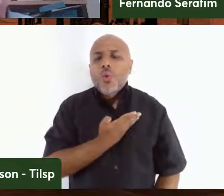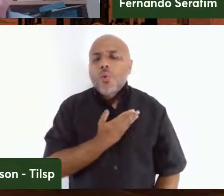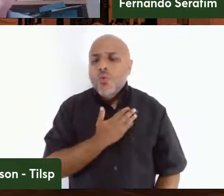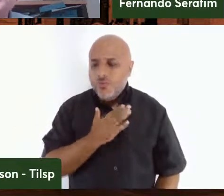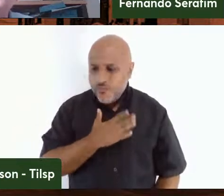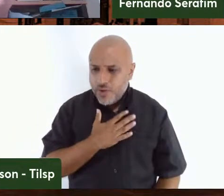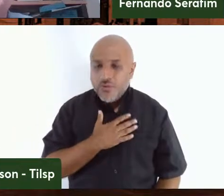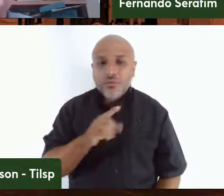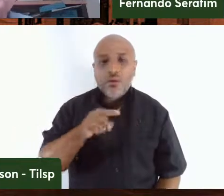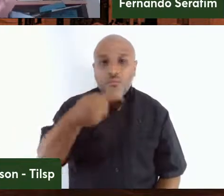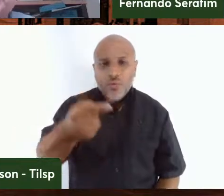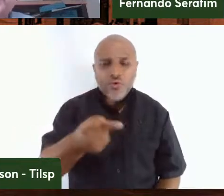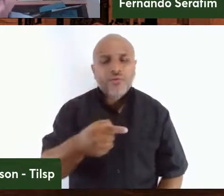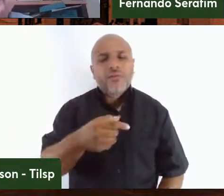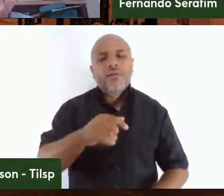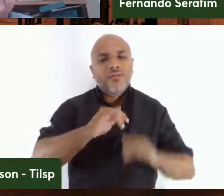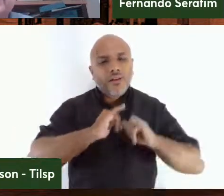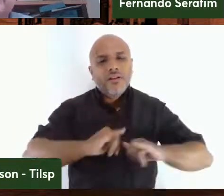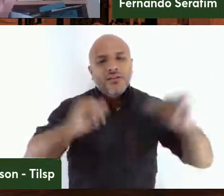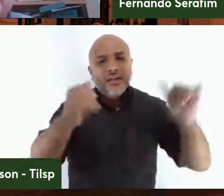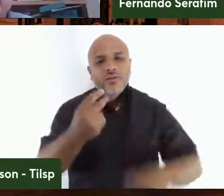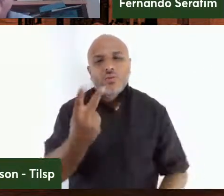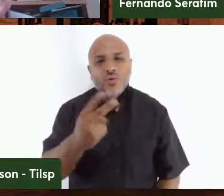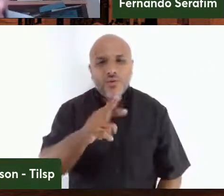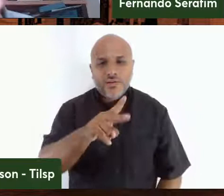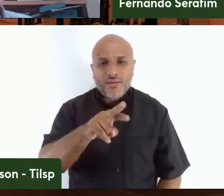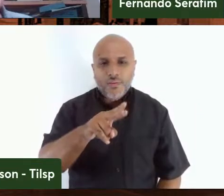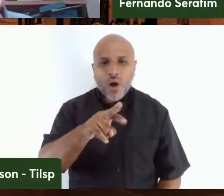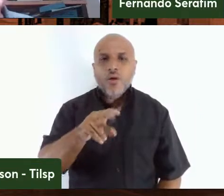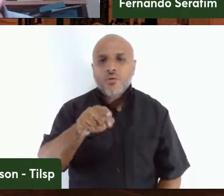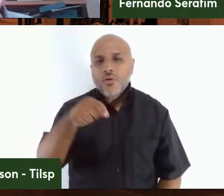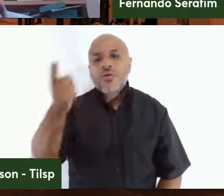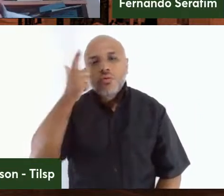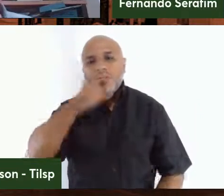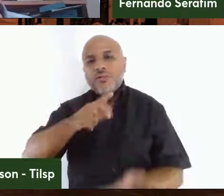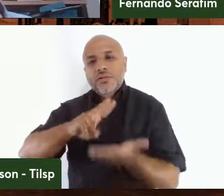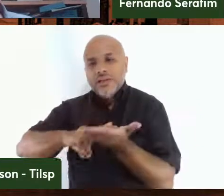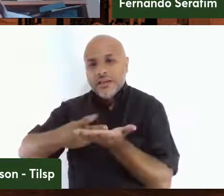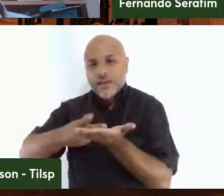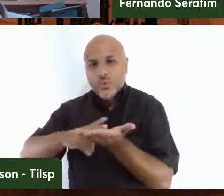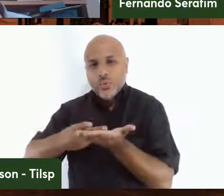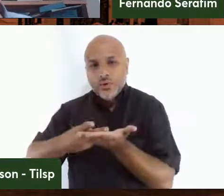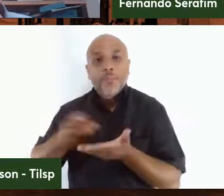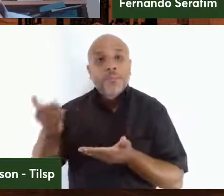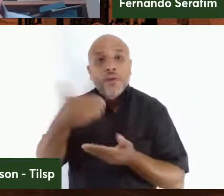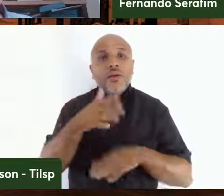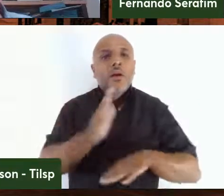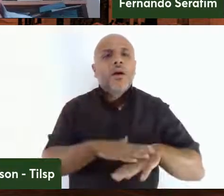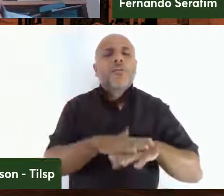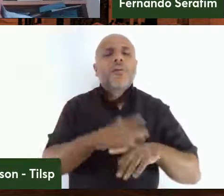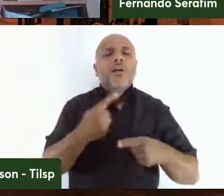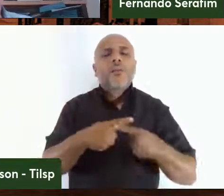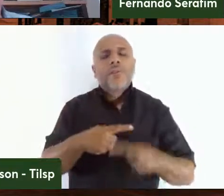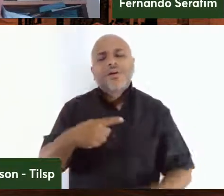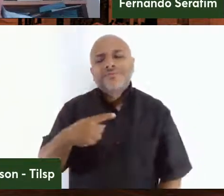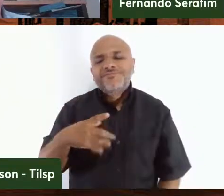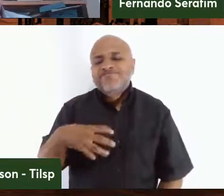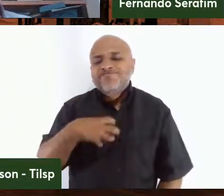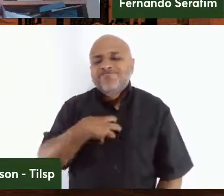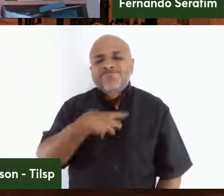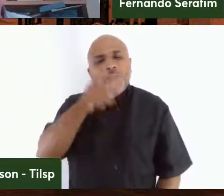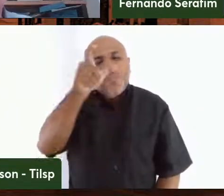Dois Irmãos, depois de tudo. Né? Porque é uma personagem que me inspirou muito